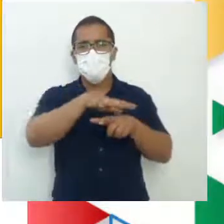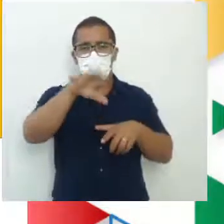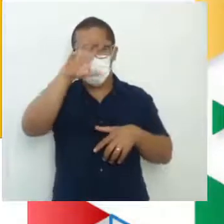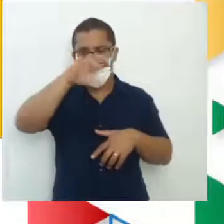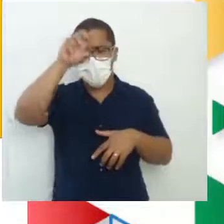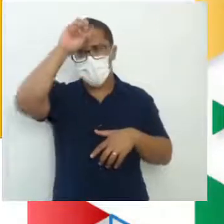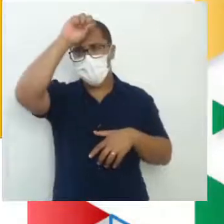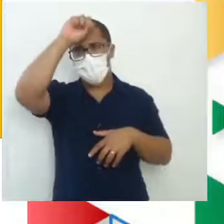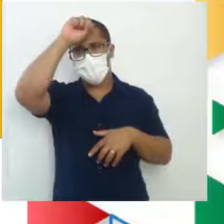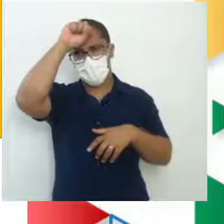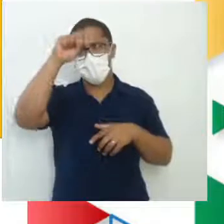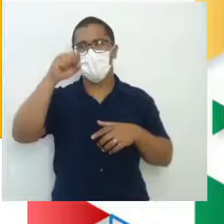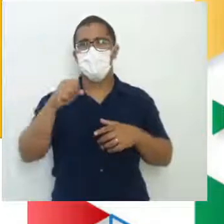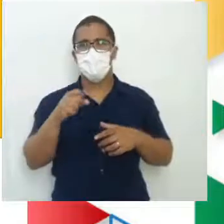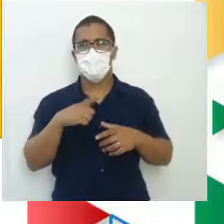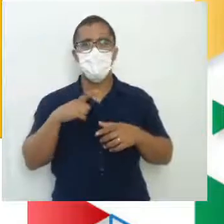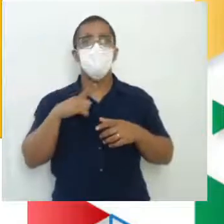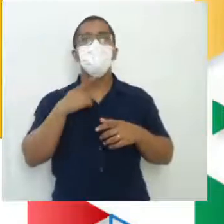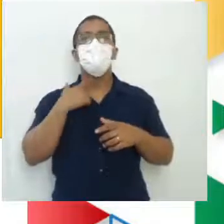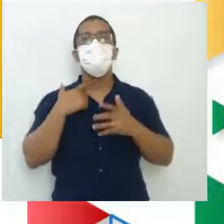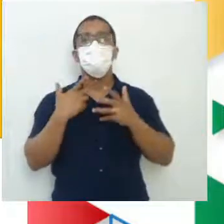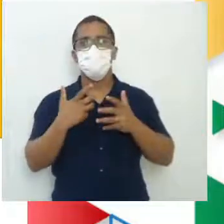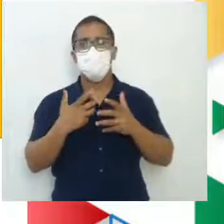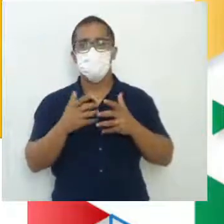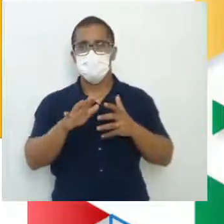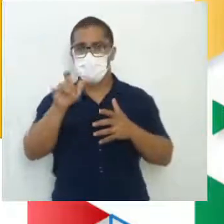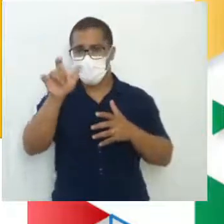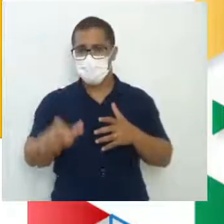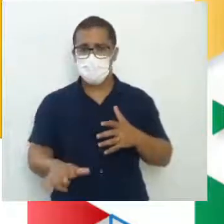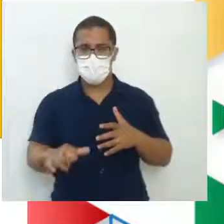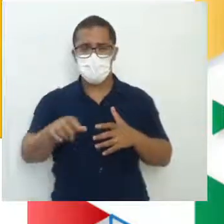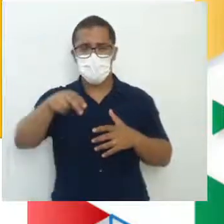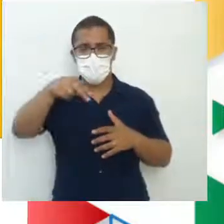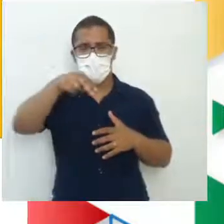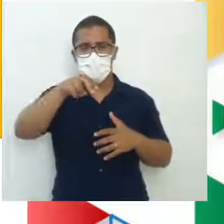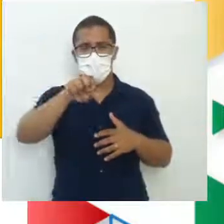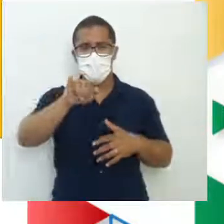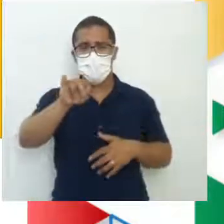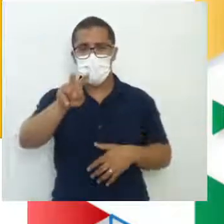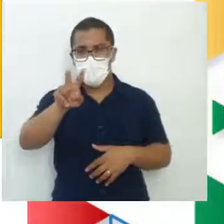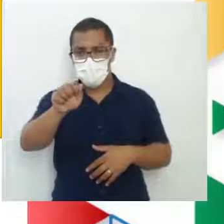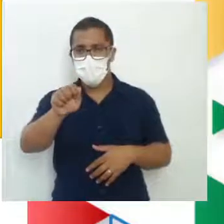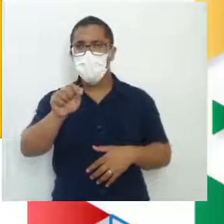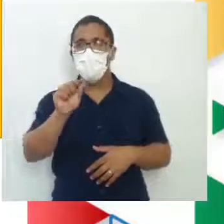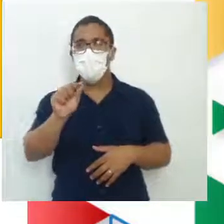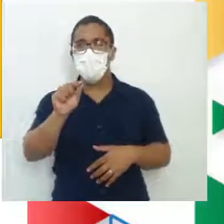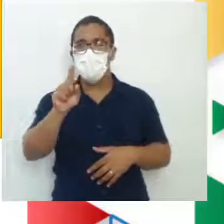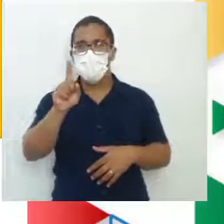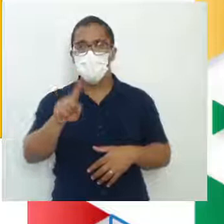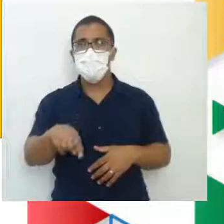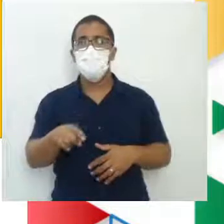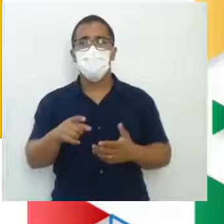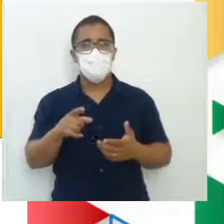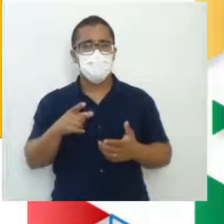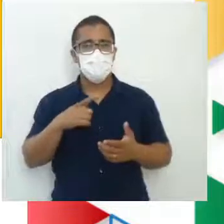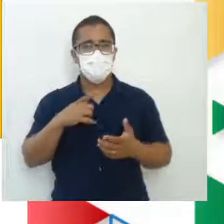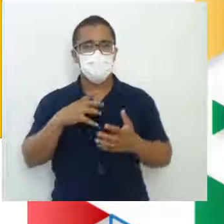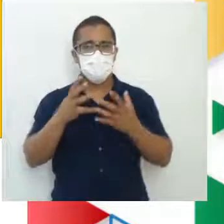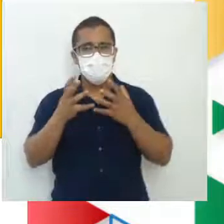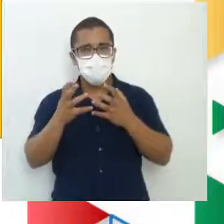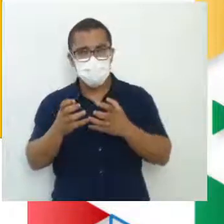essa busca. E aqui eu tenho mais um pouco sobre Neiva, que era a reencarnação no sertão brasileiro,